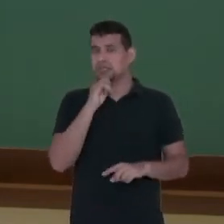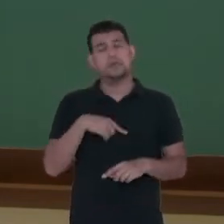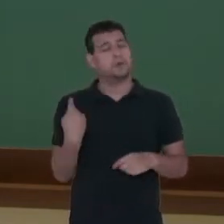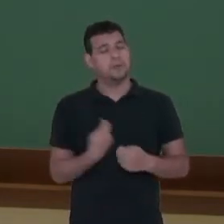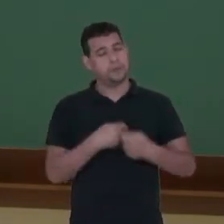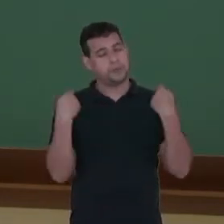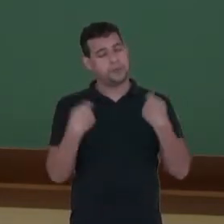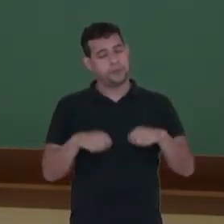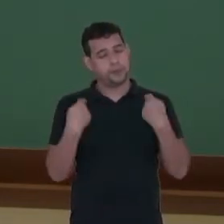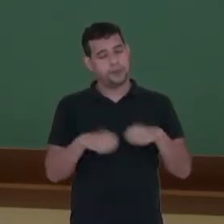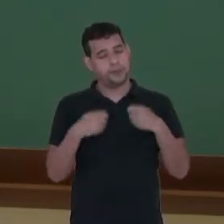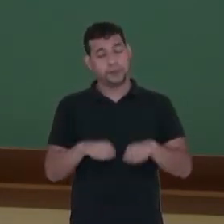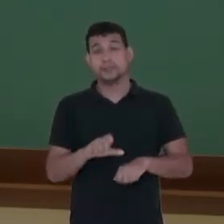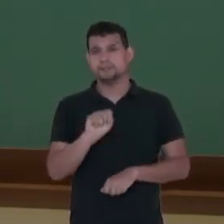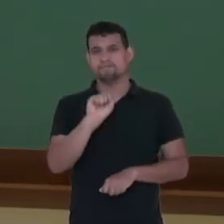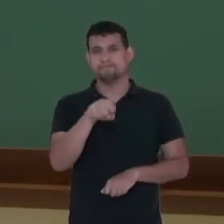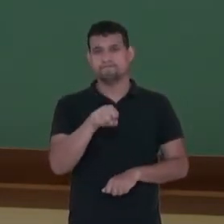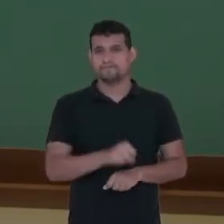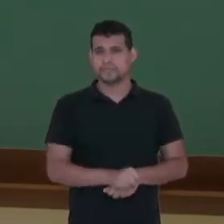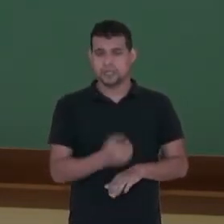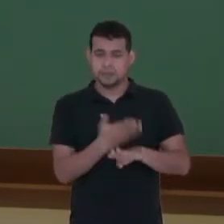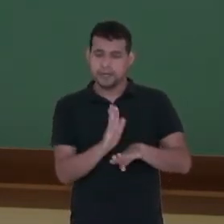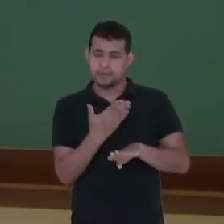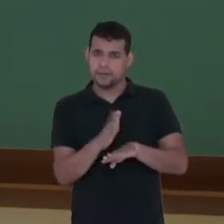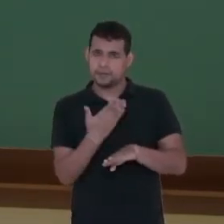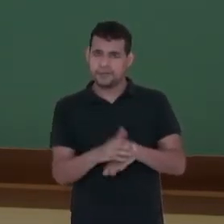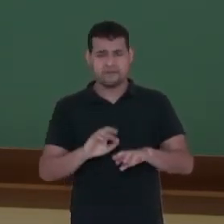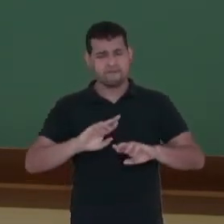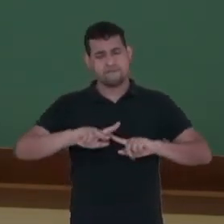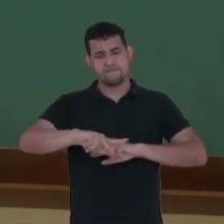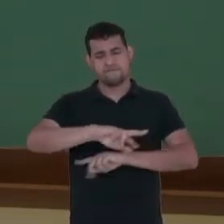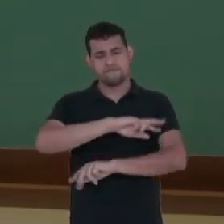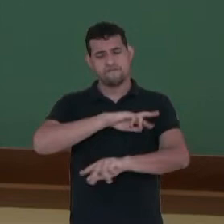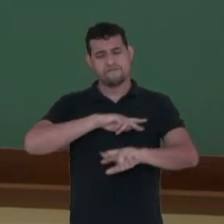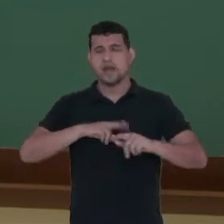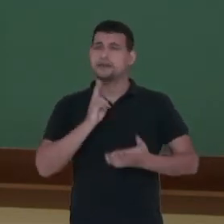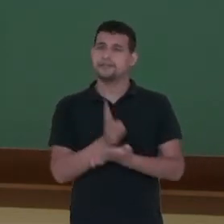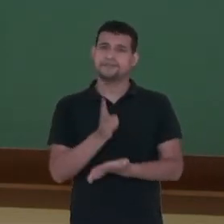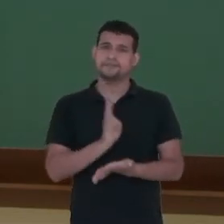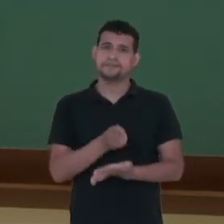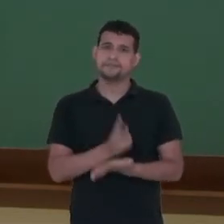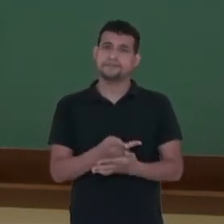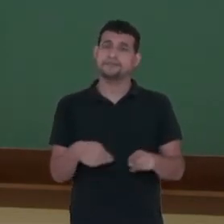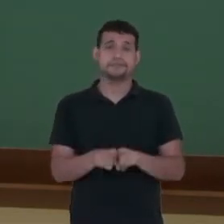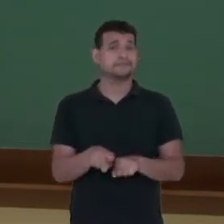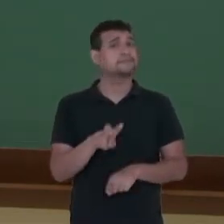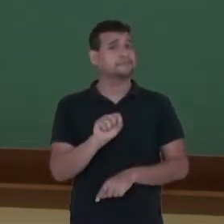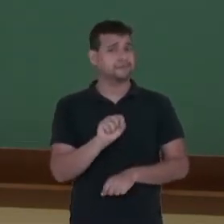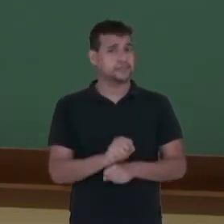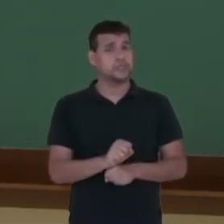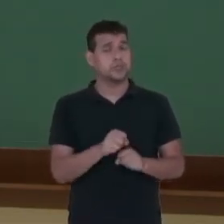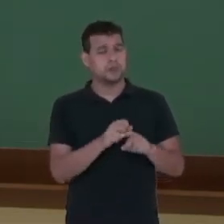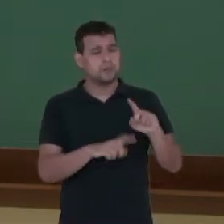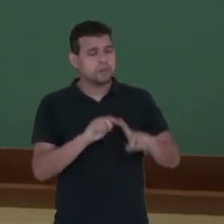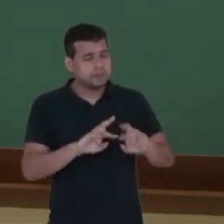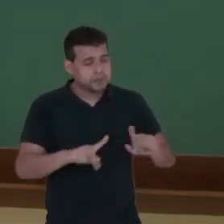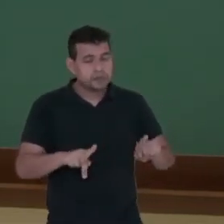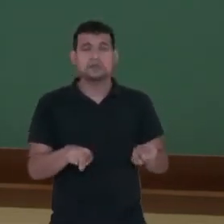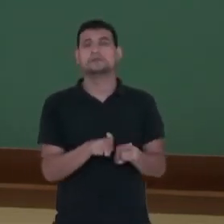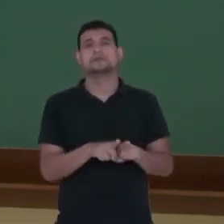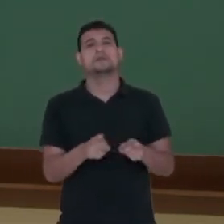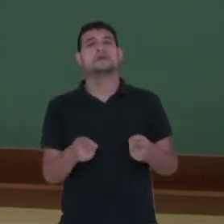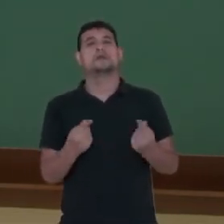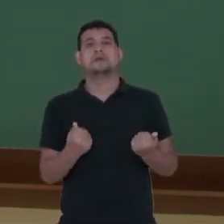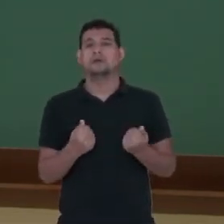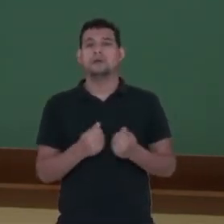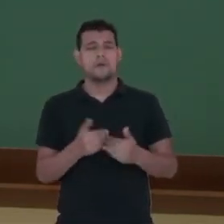deve mesmo praticar várias e várias vezes o mesmo objeto, o